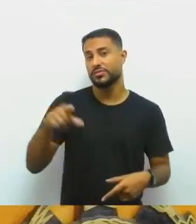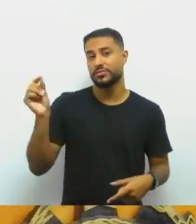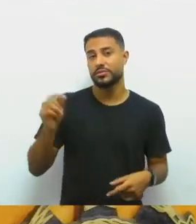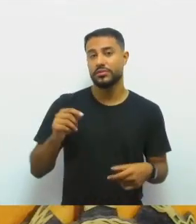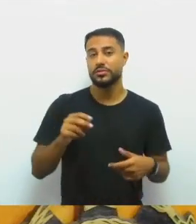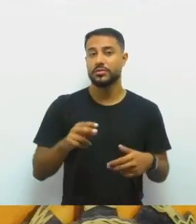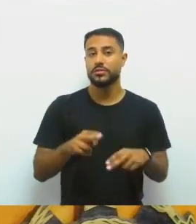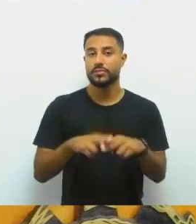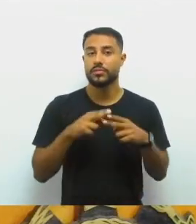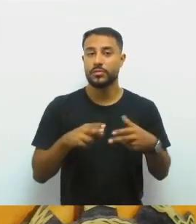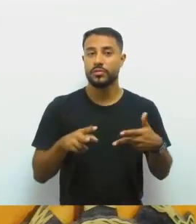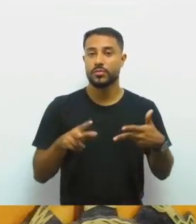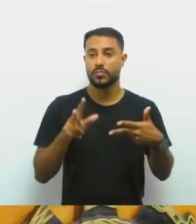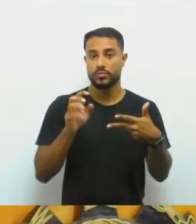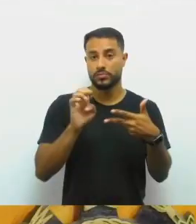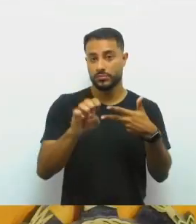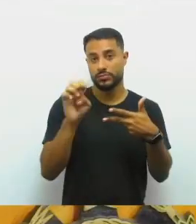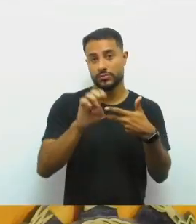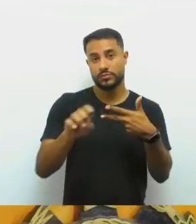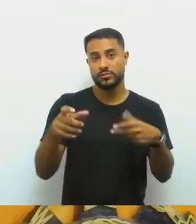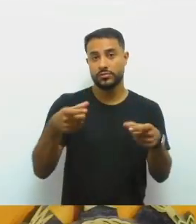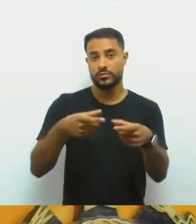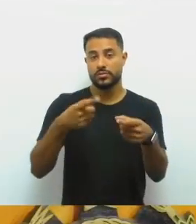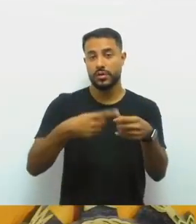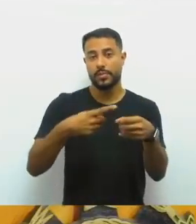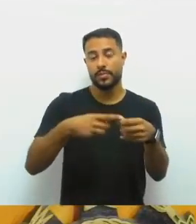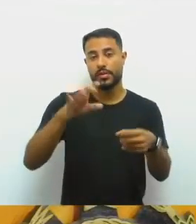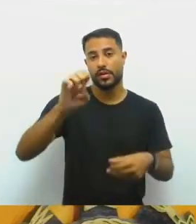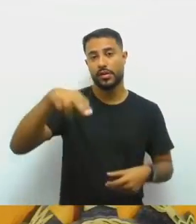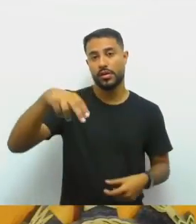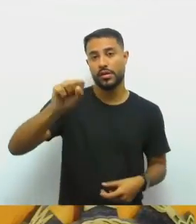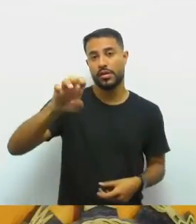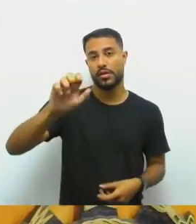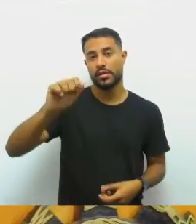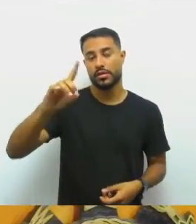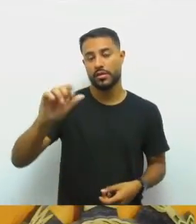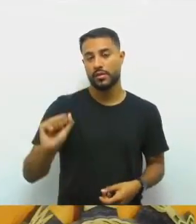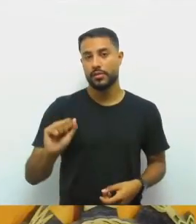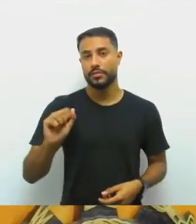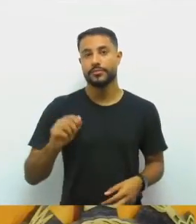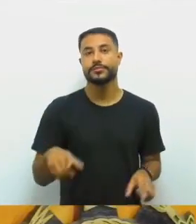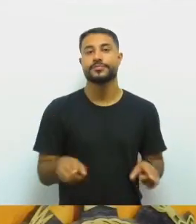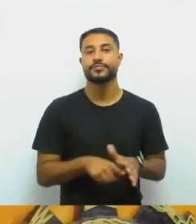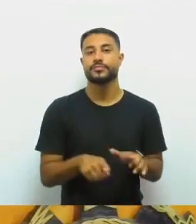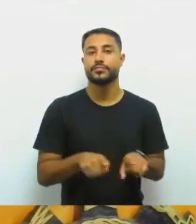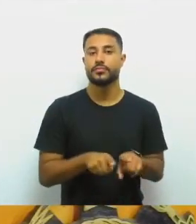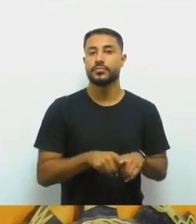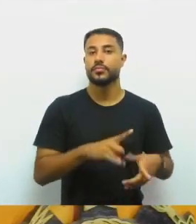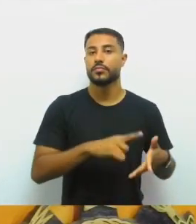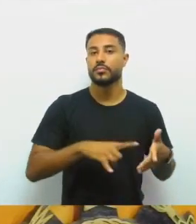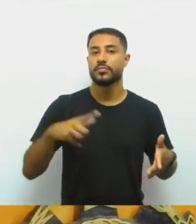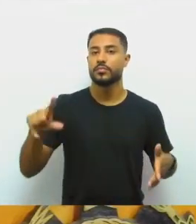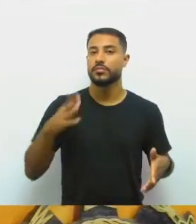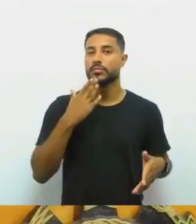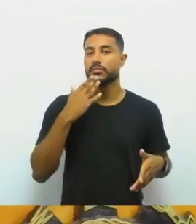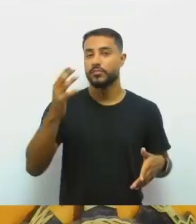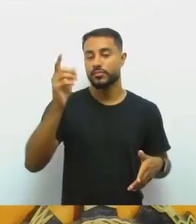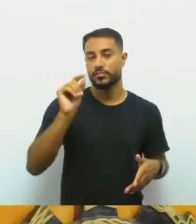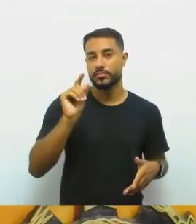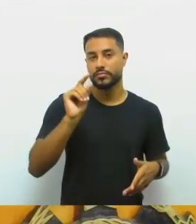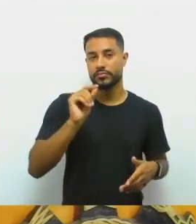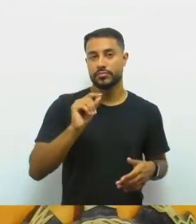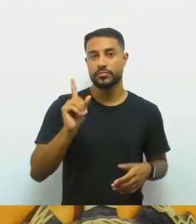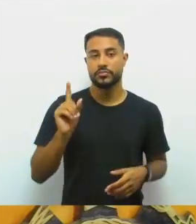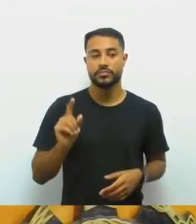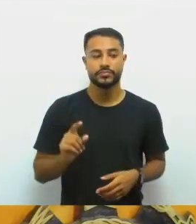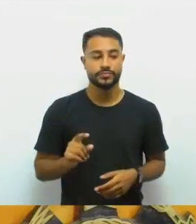bairro da Enseada. Indicação 6890, indicando ao prefeito municipal a construção de um muro de contenção no terreno